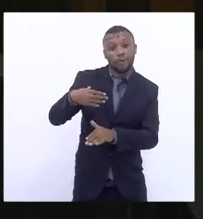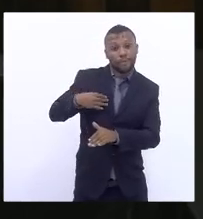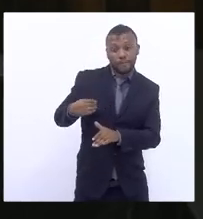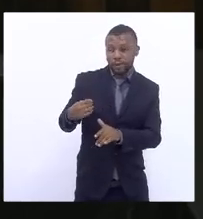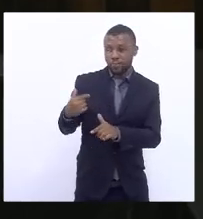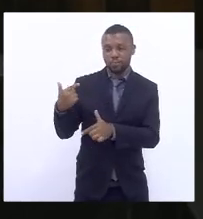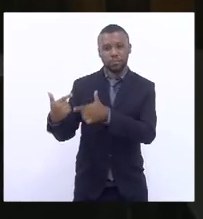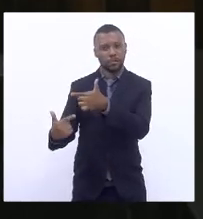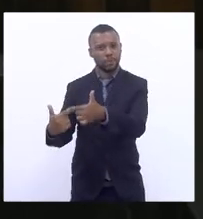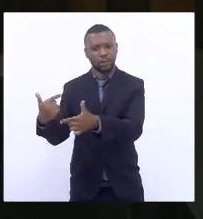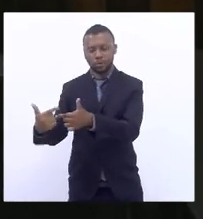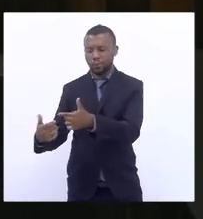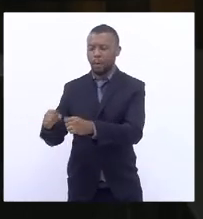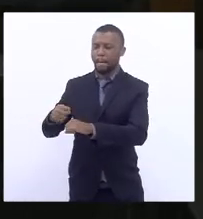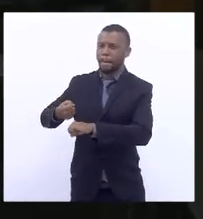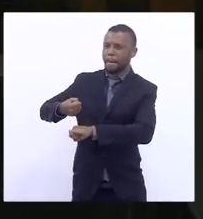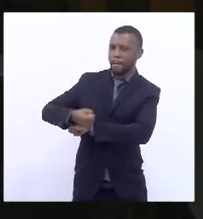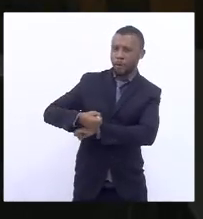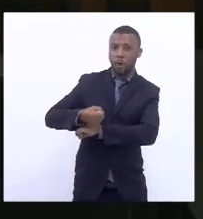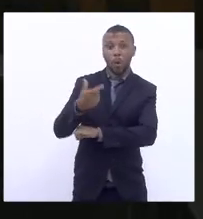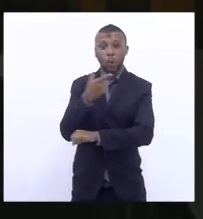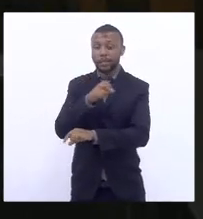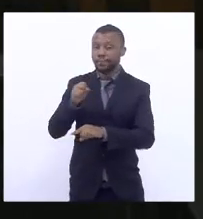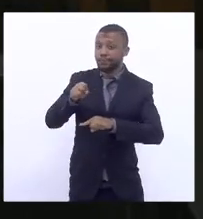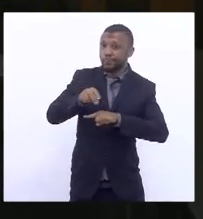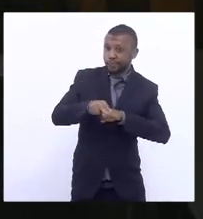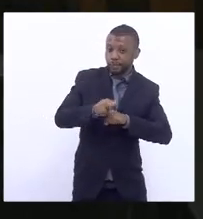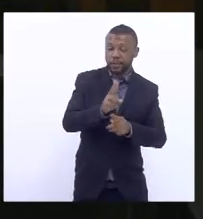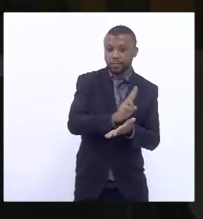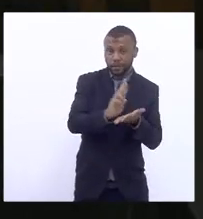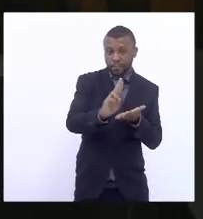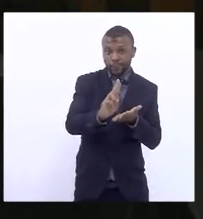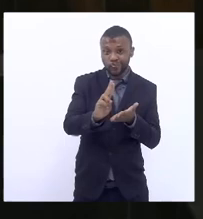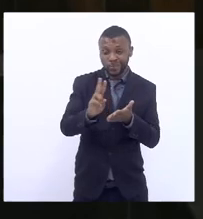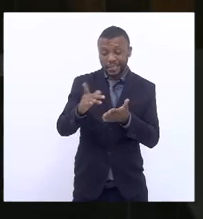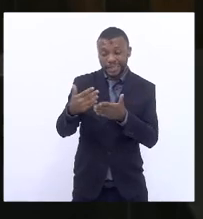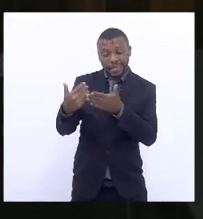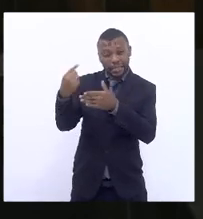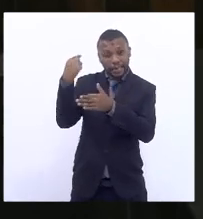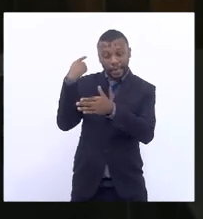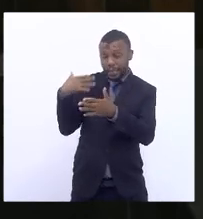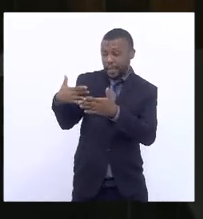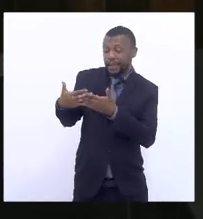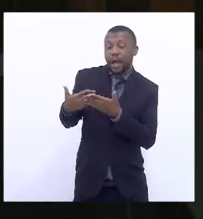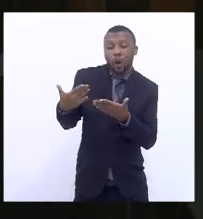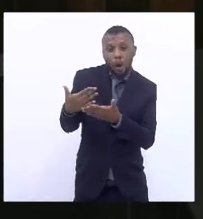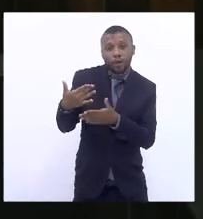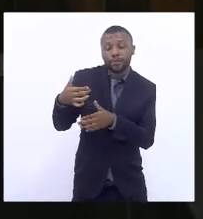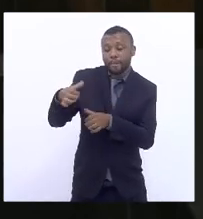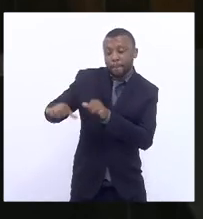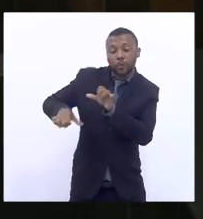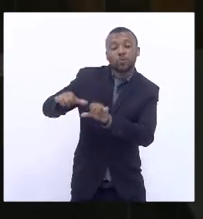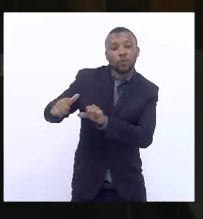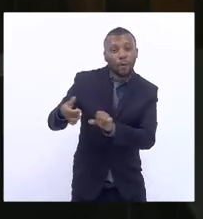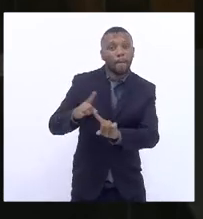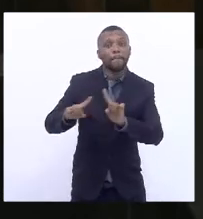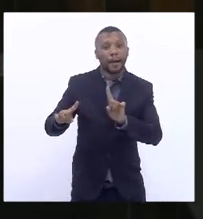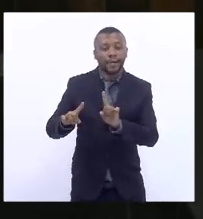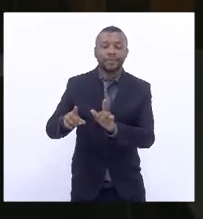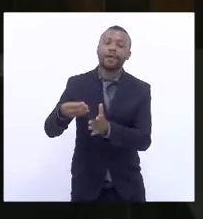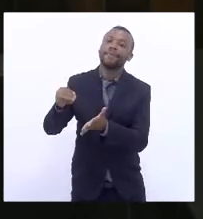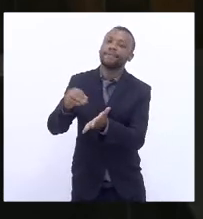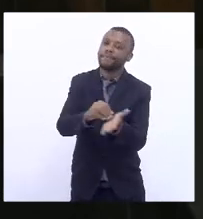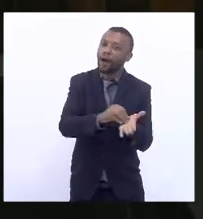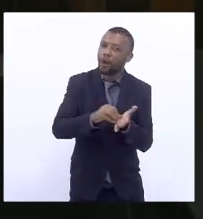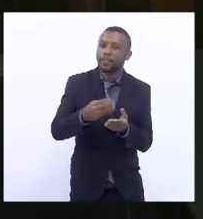na universidade, porque daquela época para cá mudou, avançou, mas ainda falta avançar muito. Mas ainda tem